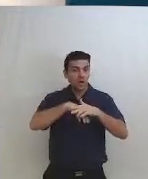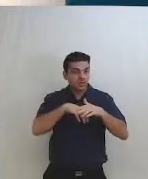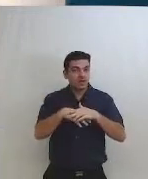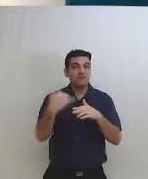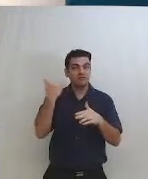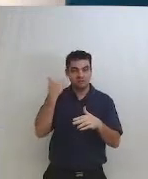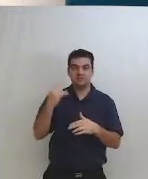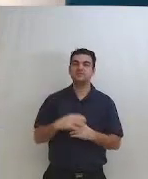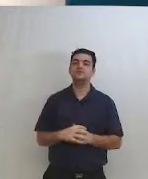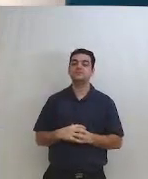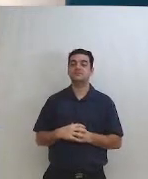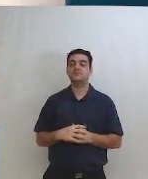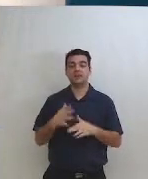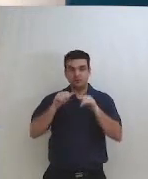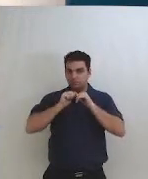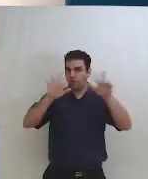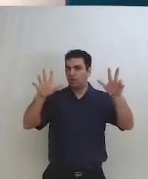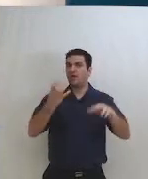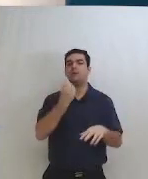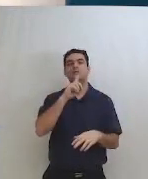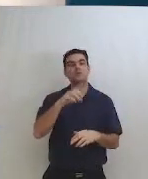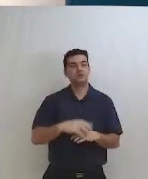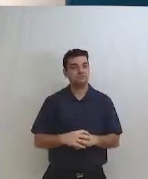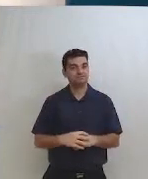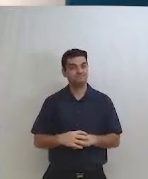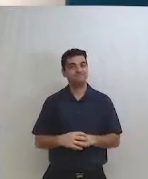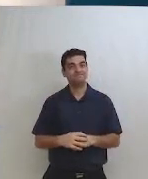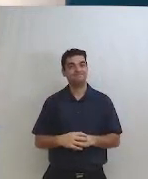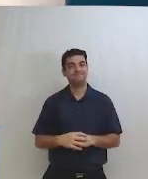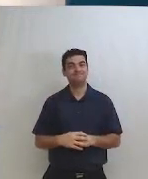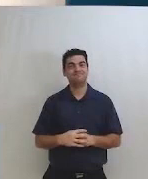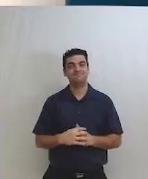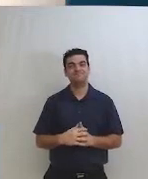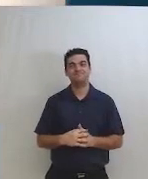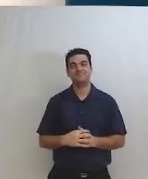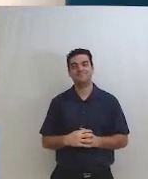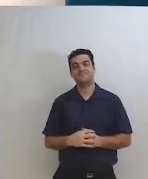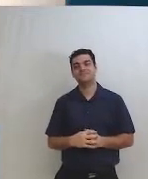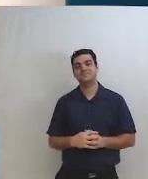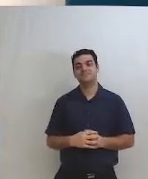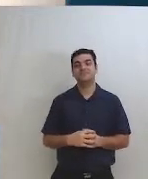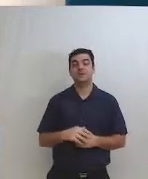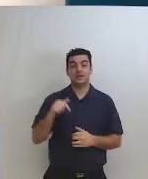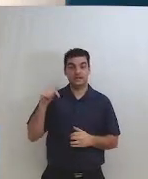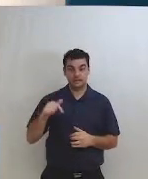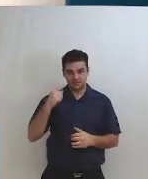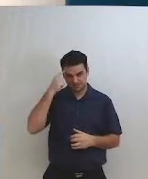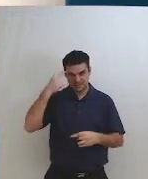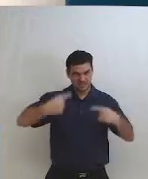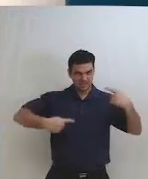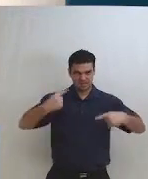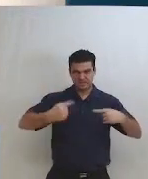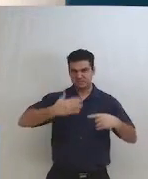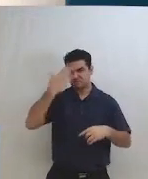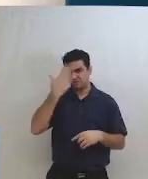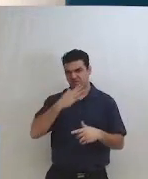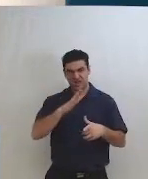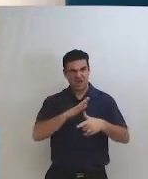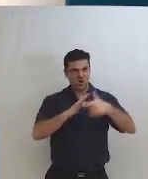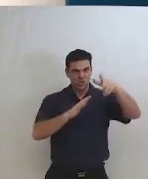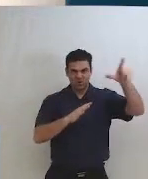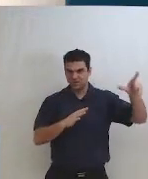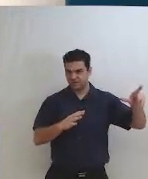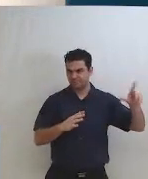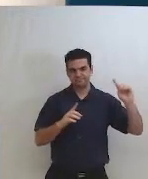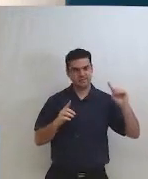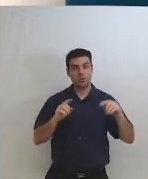ser exposta aos riscos de ser identificada. Aqui não está em debate nenhuma prova que tenha sido fornecida pelo informante em juízo